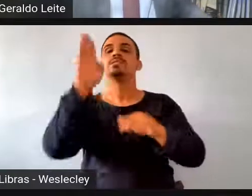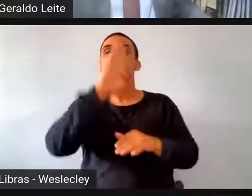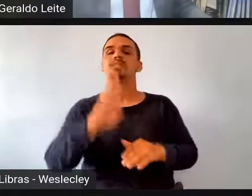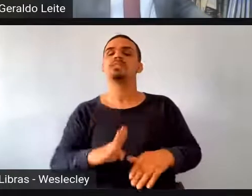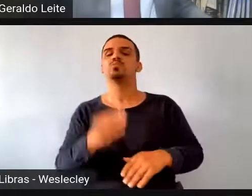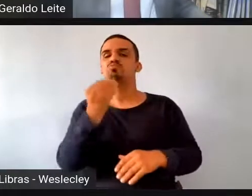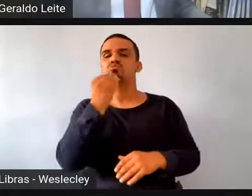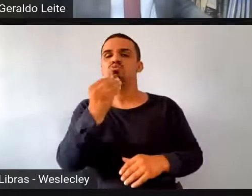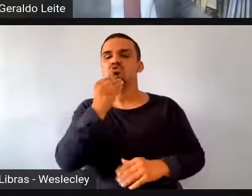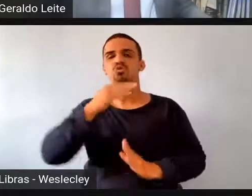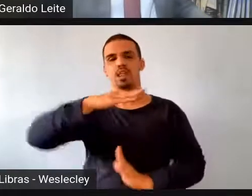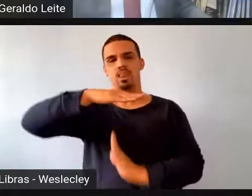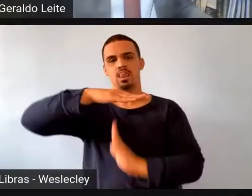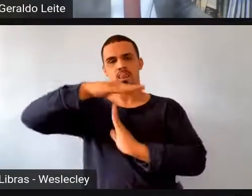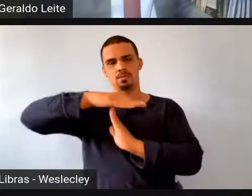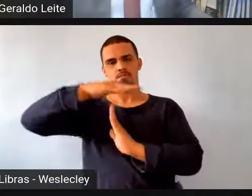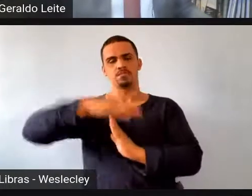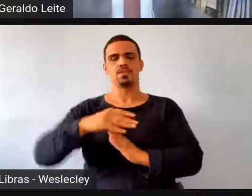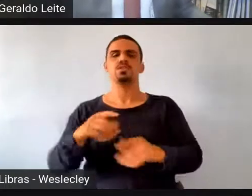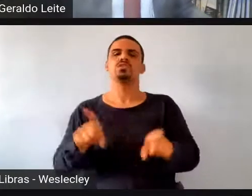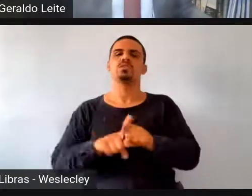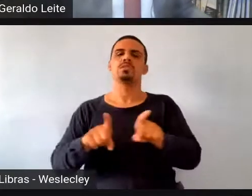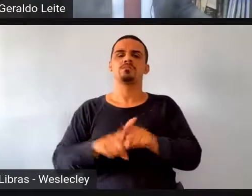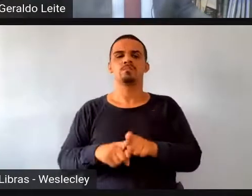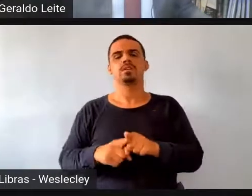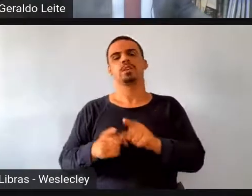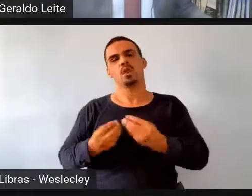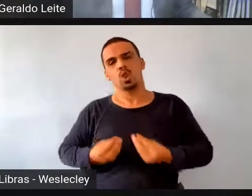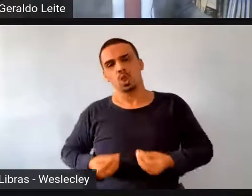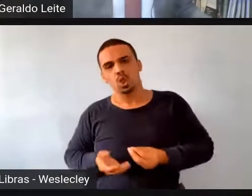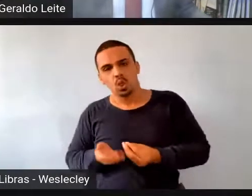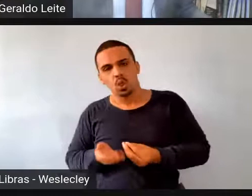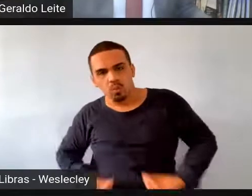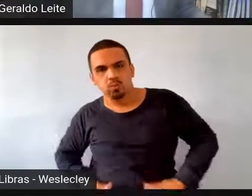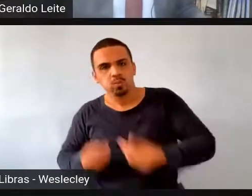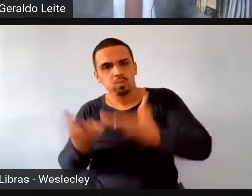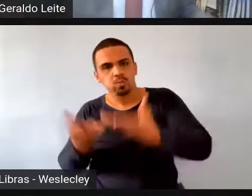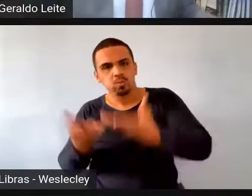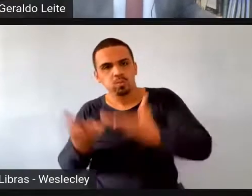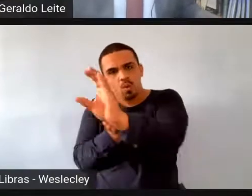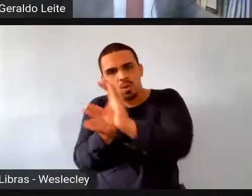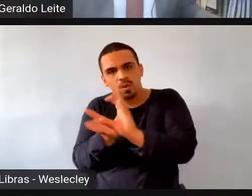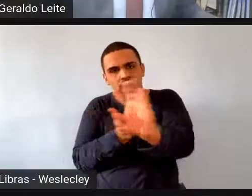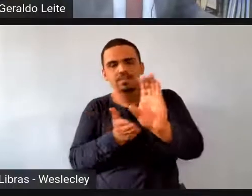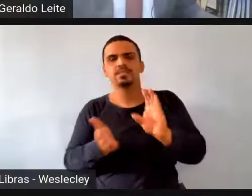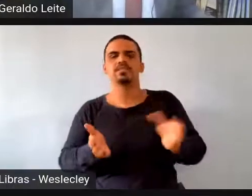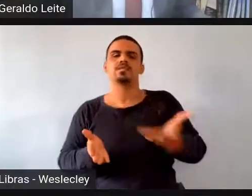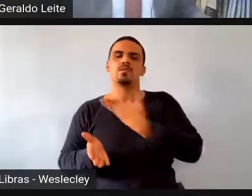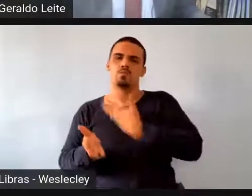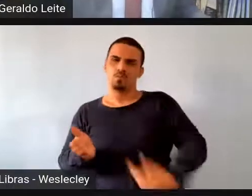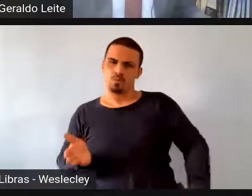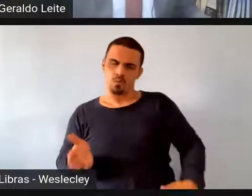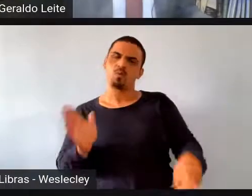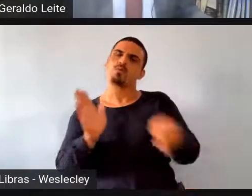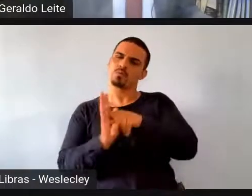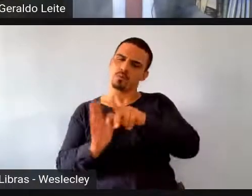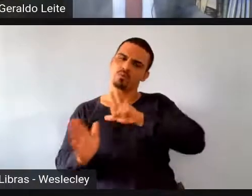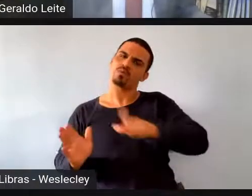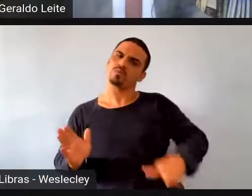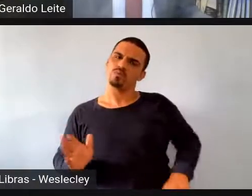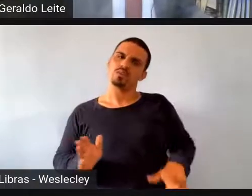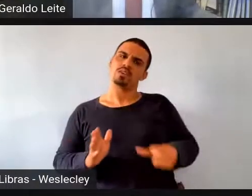pessoas físicas e limitar as doações também, o volume de recursos públicos, isso tiraria